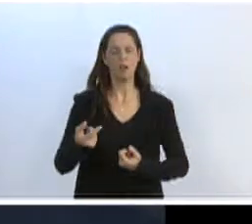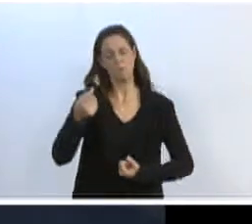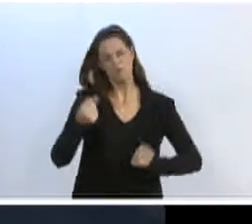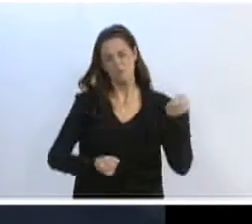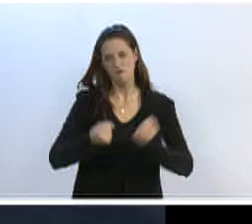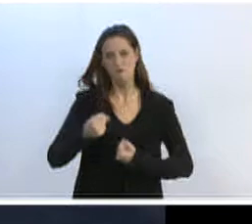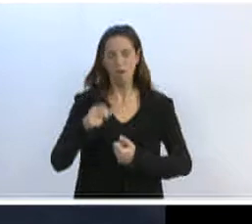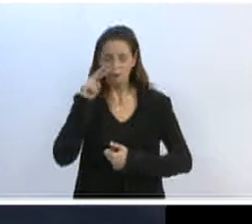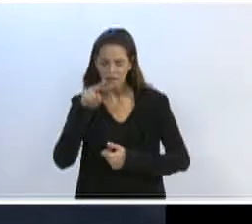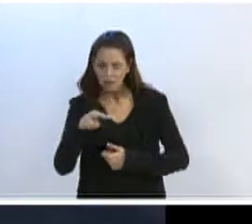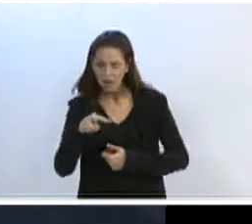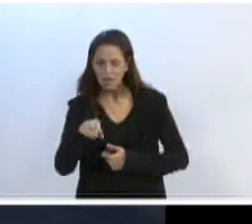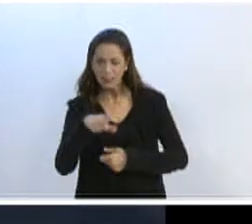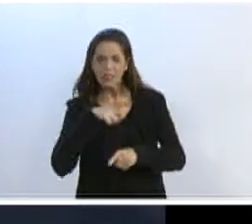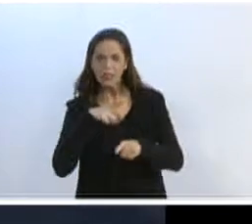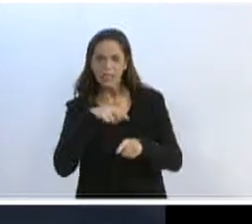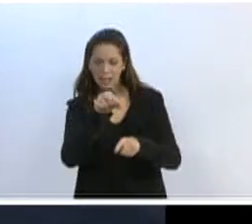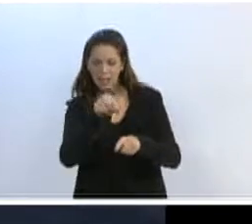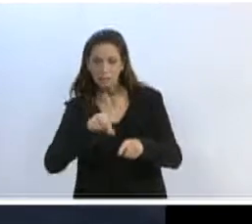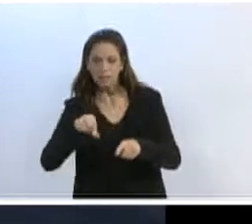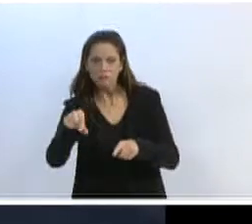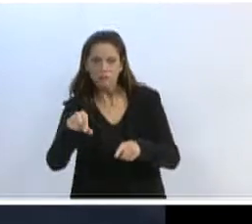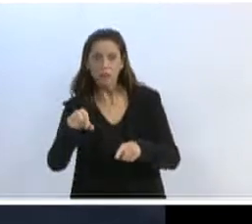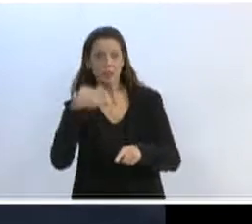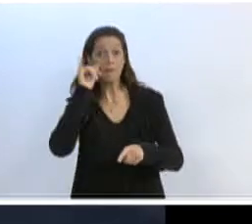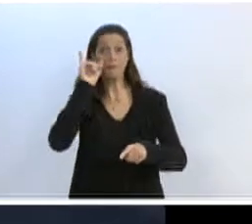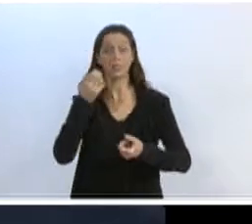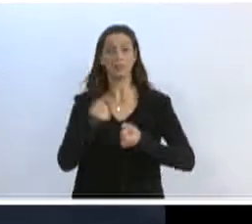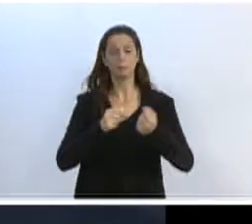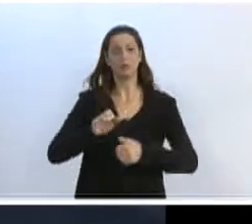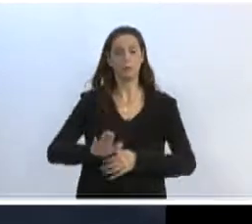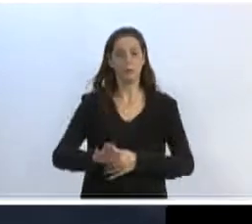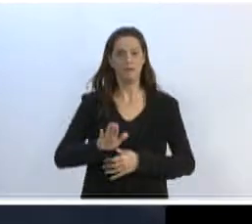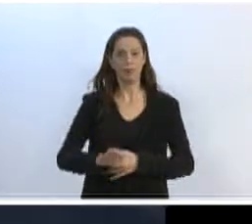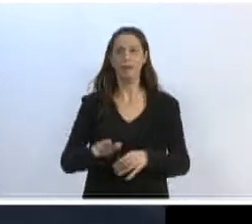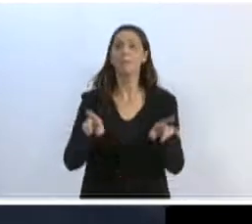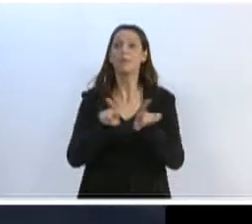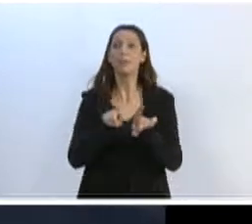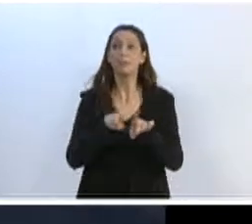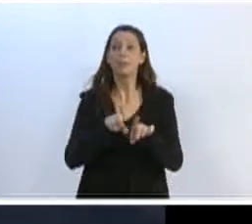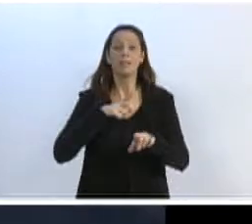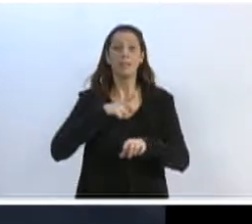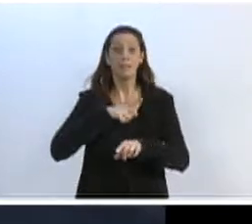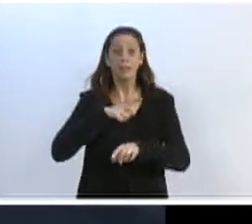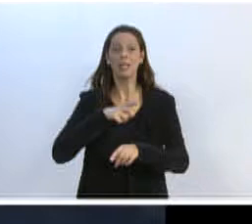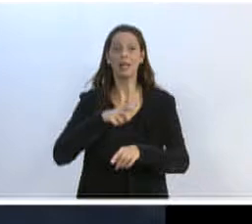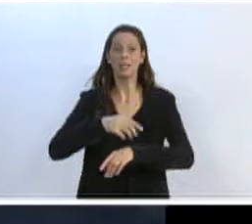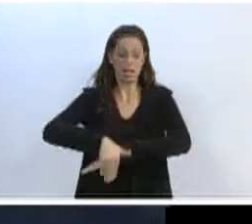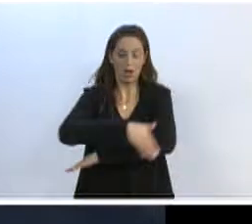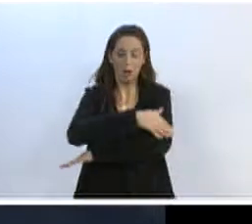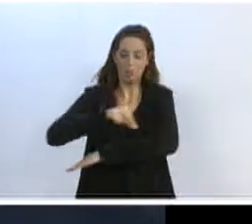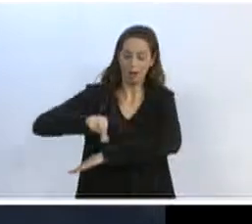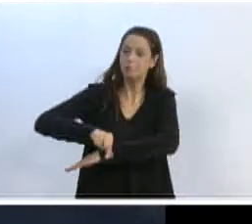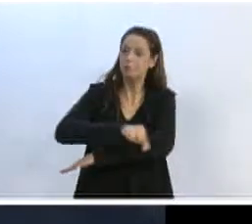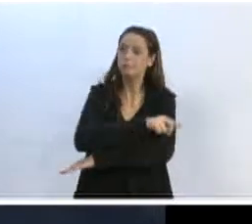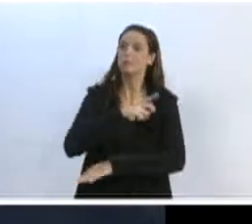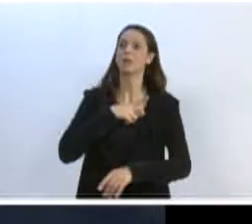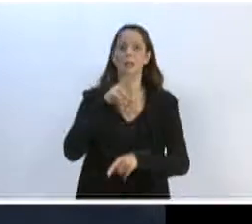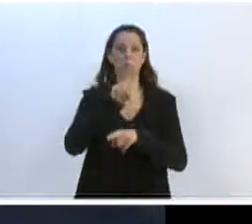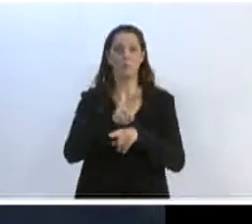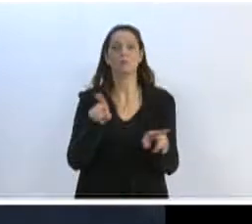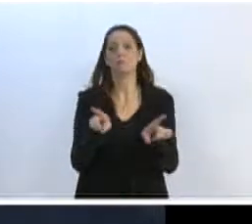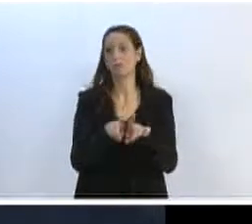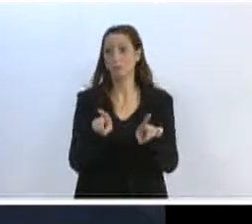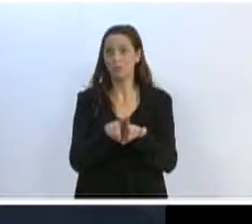a prestações acaba cortando o pneu e na lateral também tem a proteção alto mantau lá na governo detém essas faixas